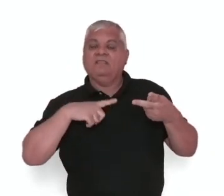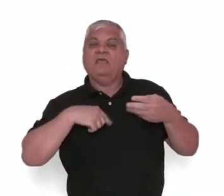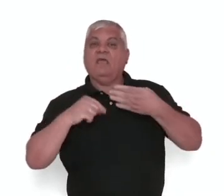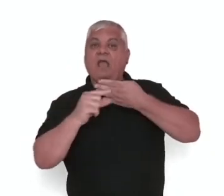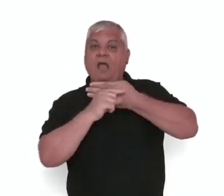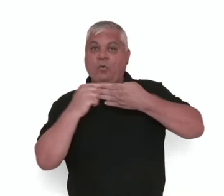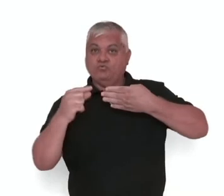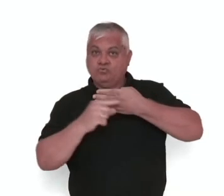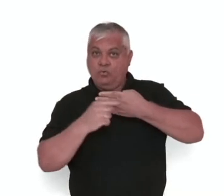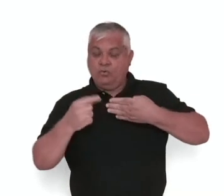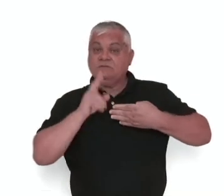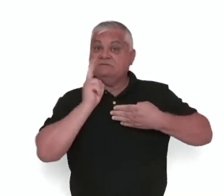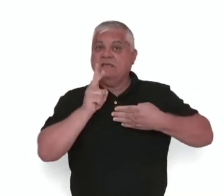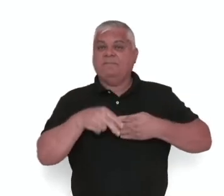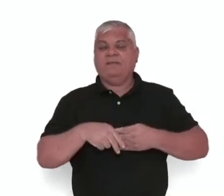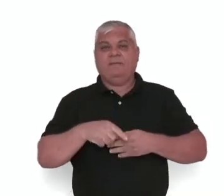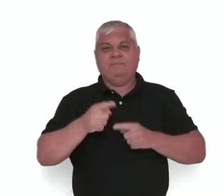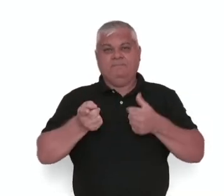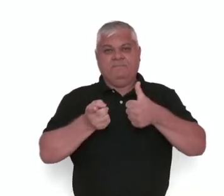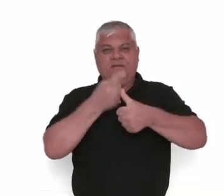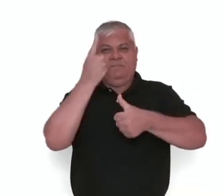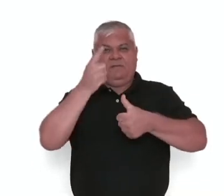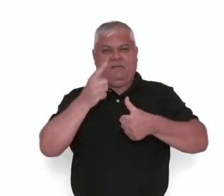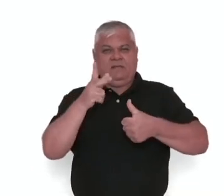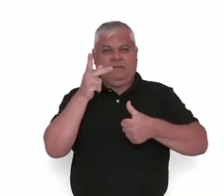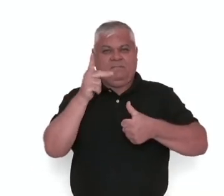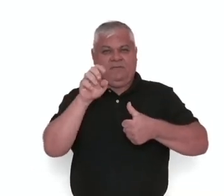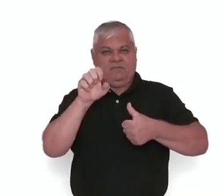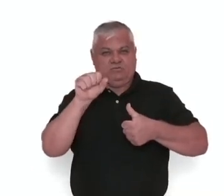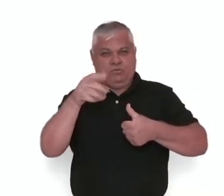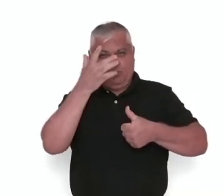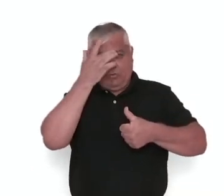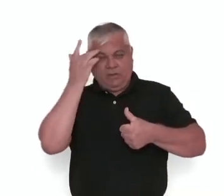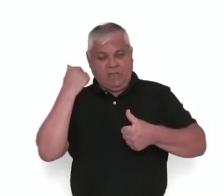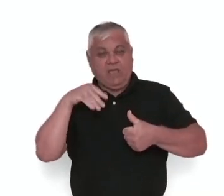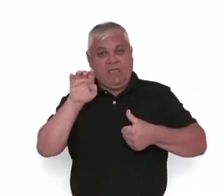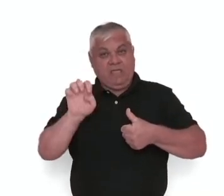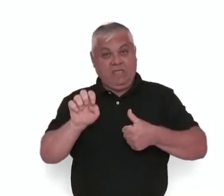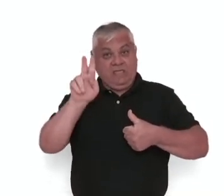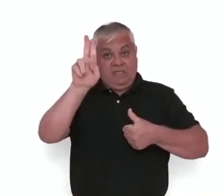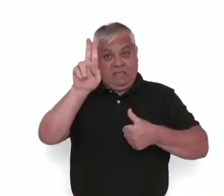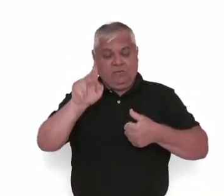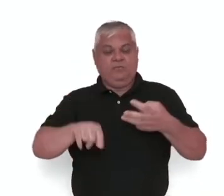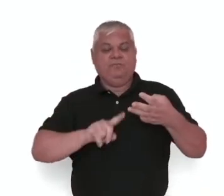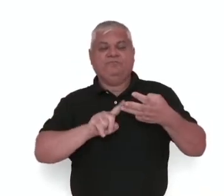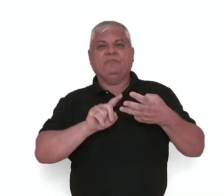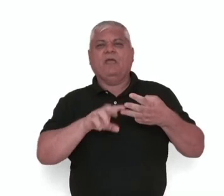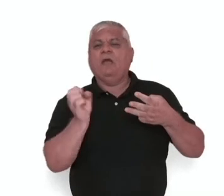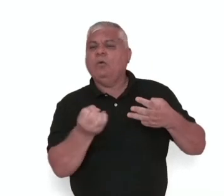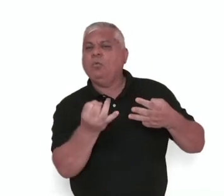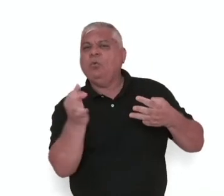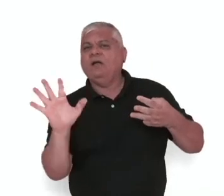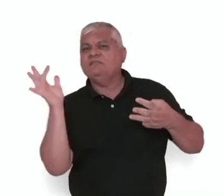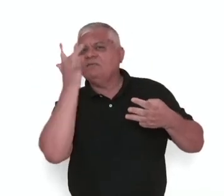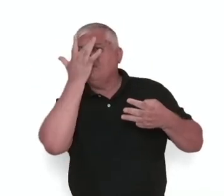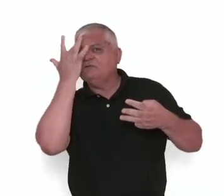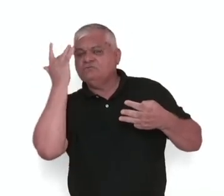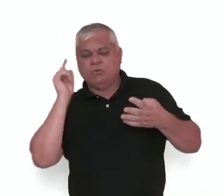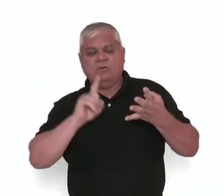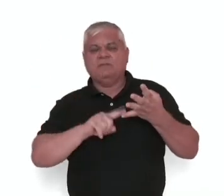de primeira pessoa, o relato do acontecimento, pessoas envolvidas, os períodos de realização e